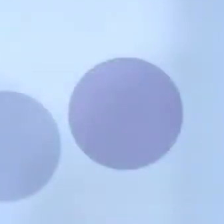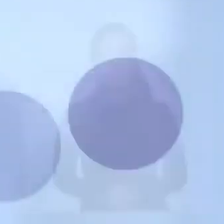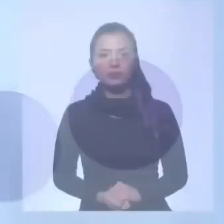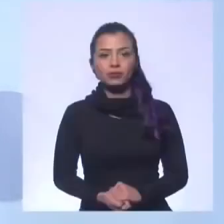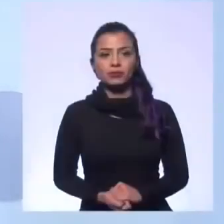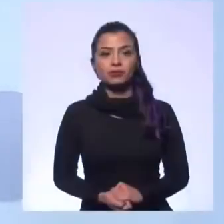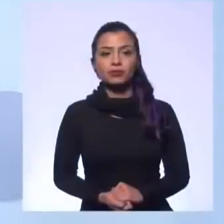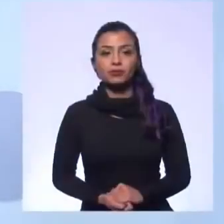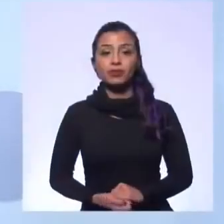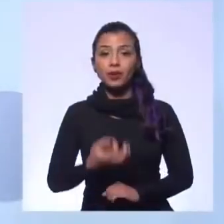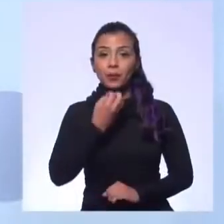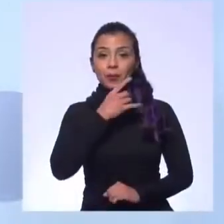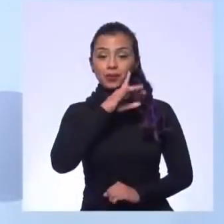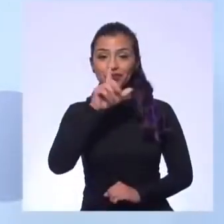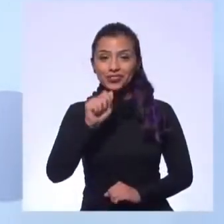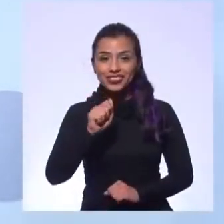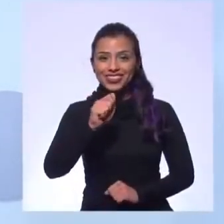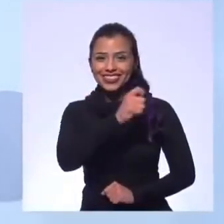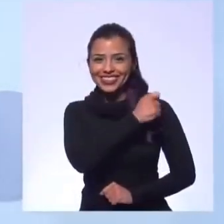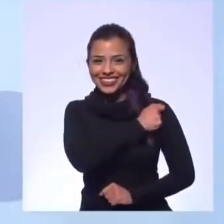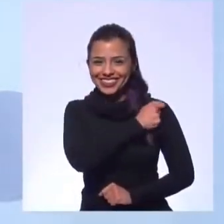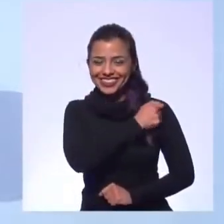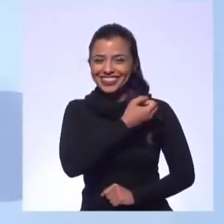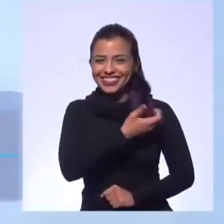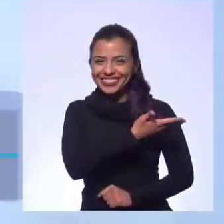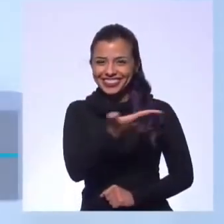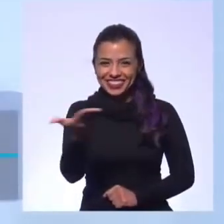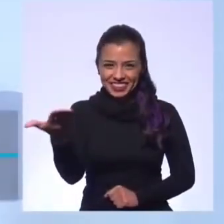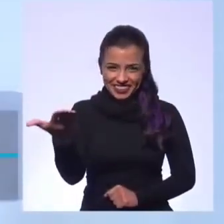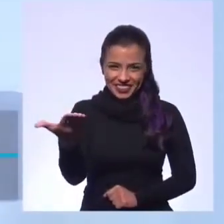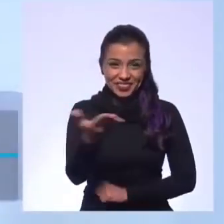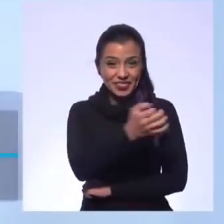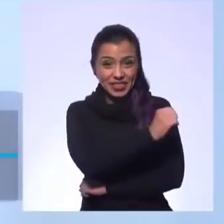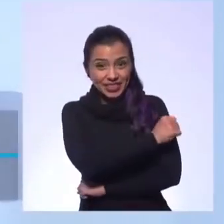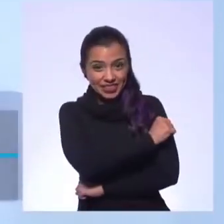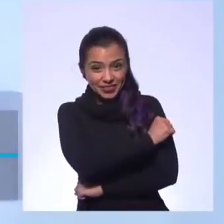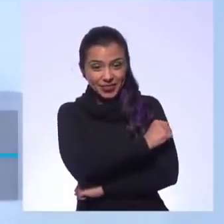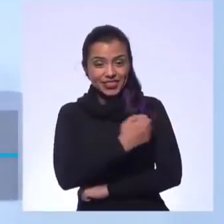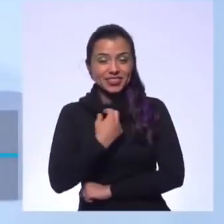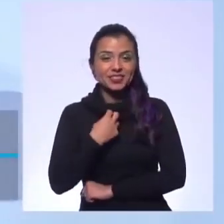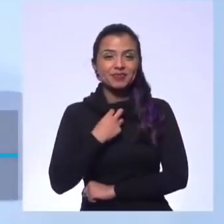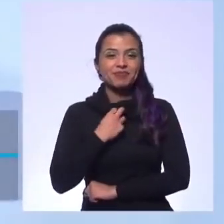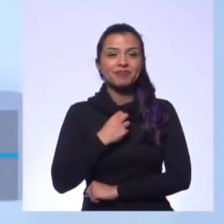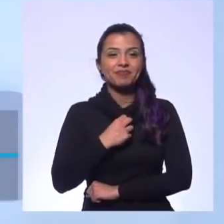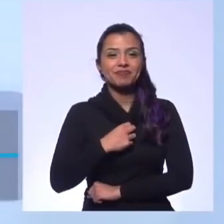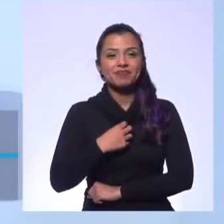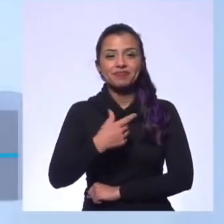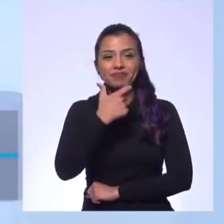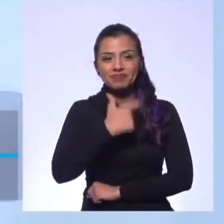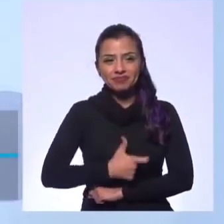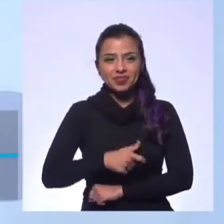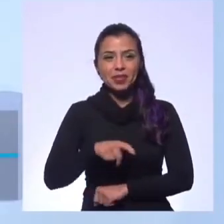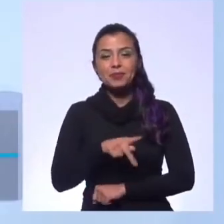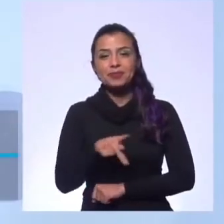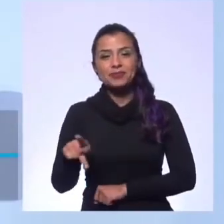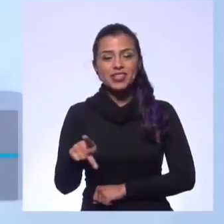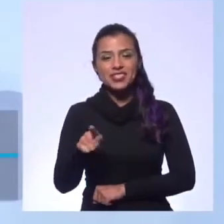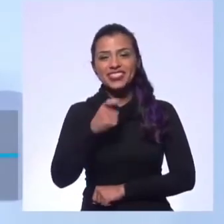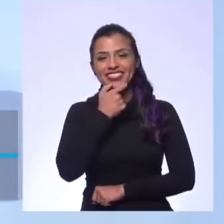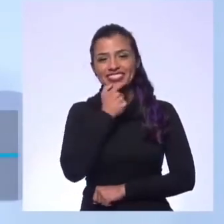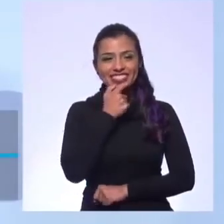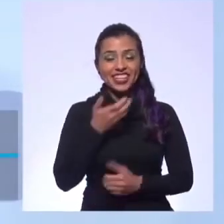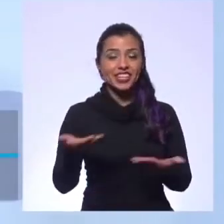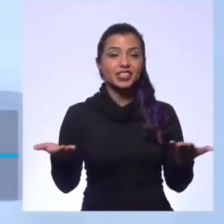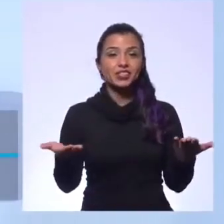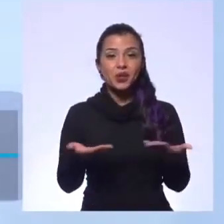Good morning, students from the 8th grade. Bom dia, alunos do oitavo ano. I'm Ed. I'll be your English teacher today. Serei o